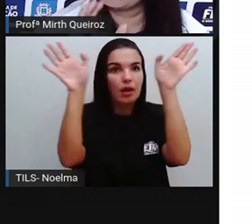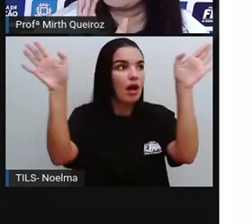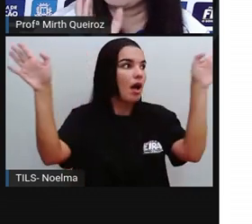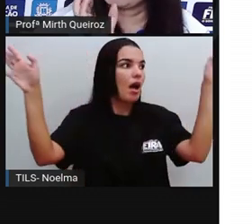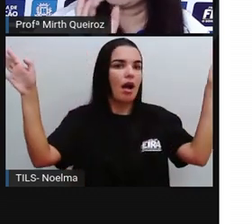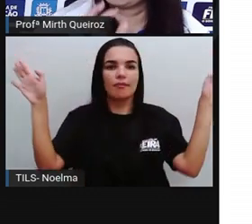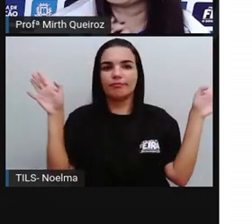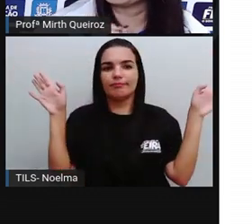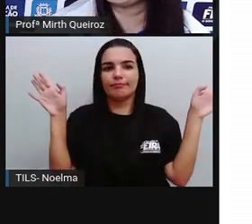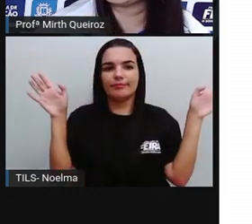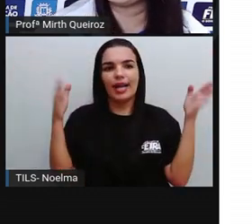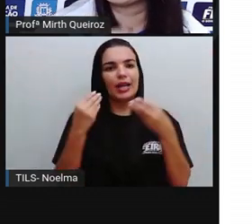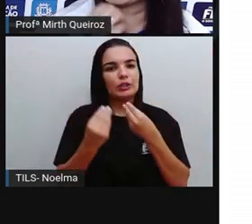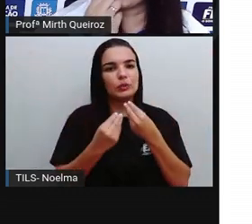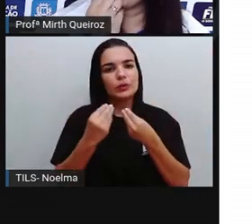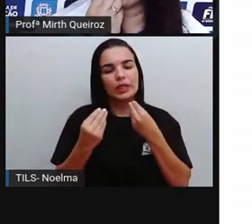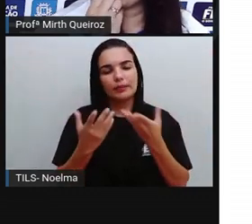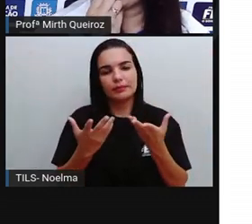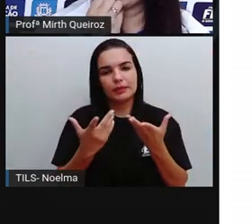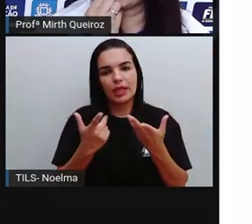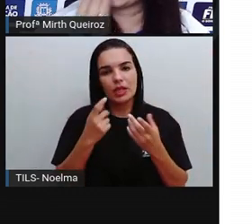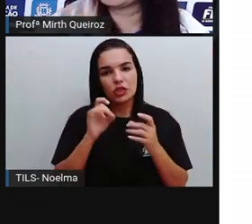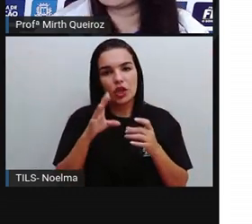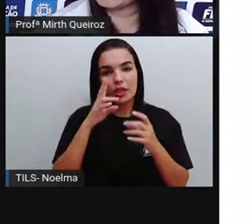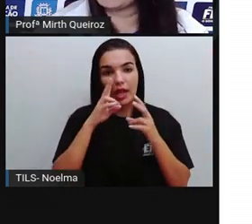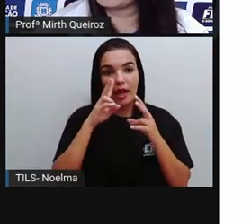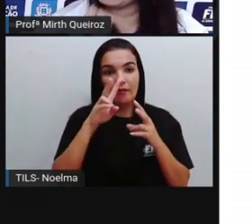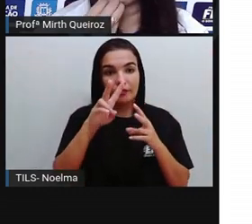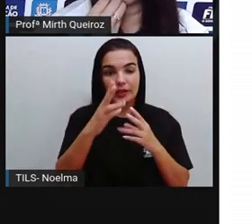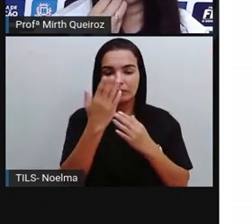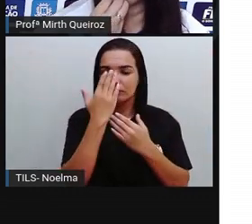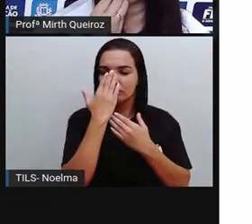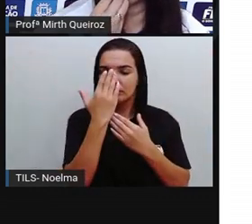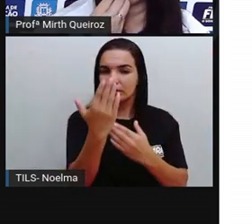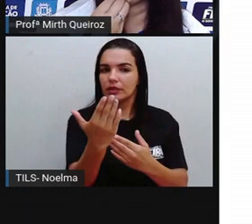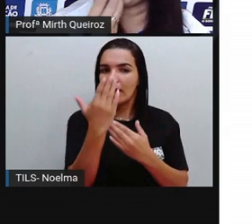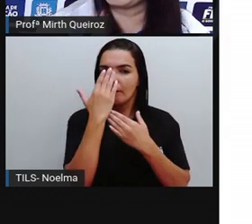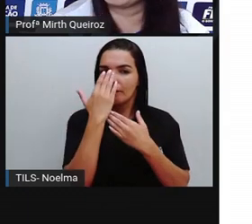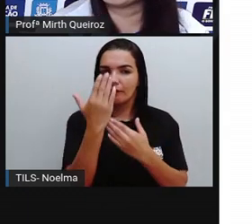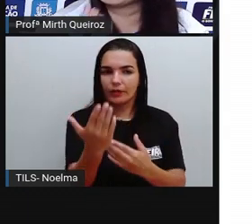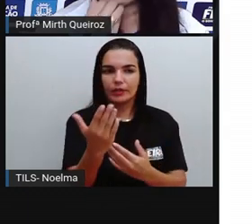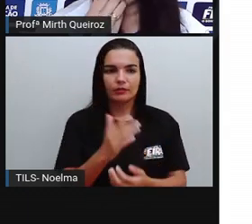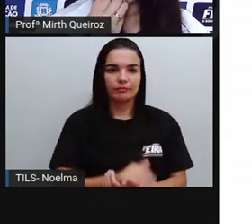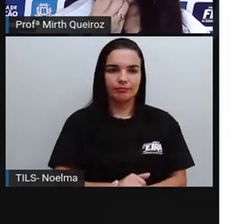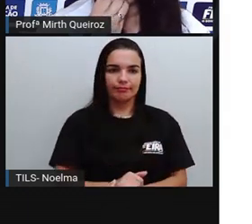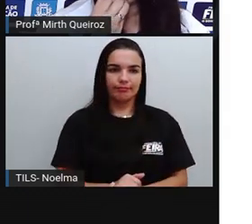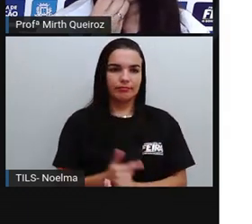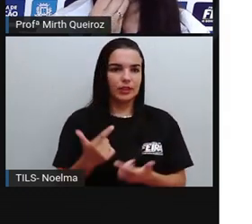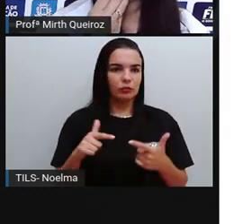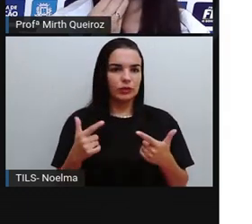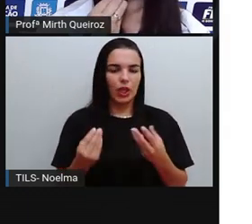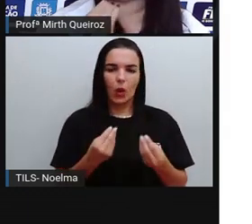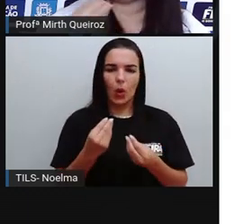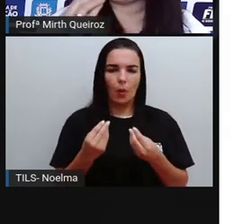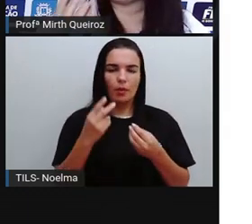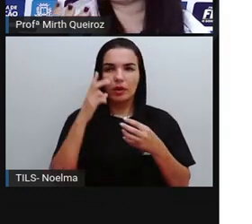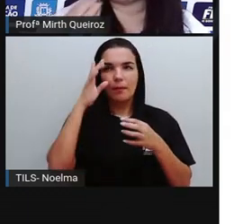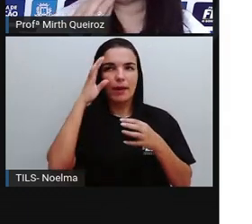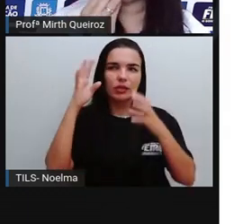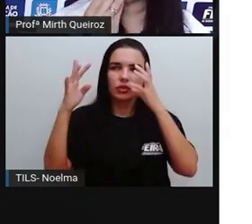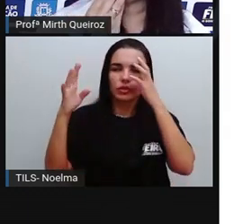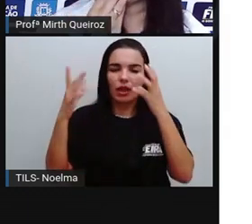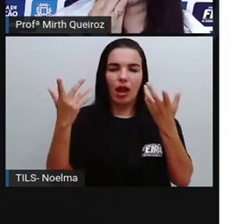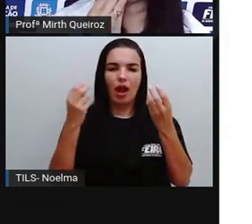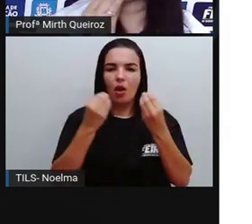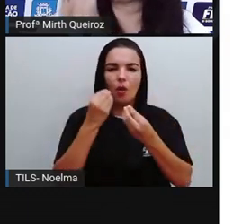está vendo do ponto de vista frontal. A gente não está vendo do ponto de vista oblíquo, não tem como a gente imaginar como é que é